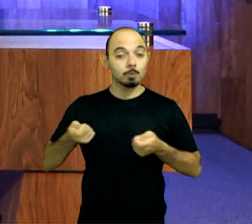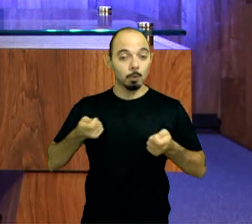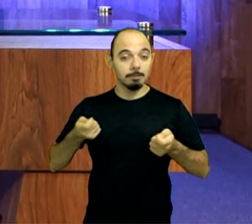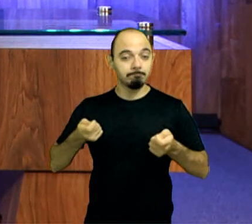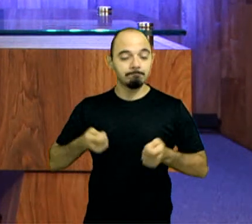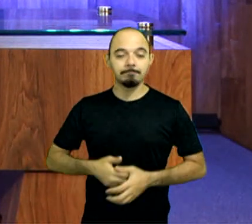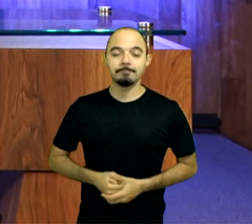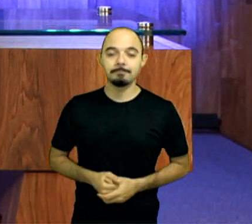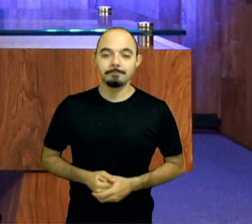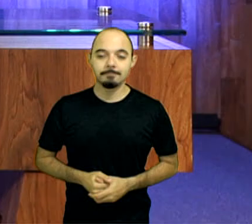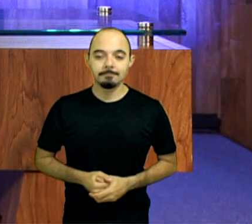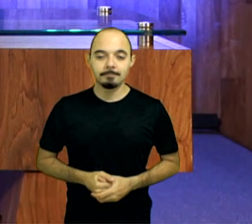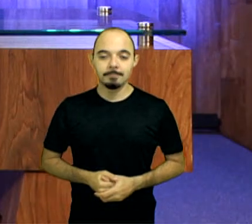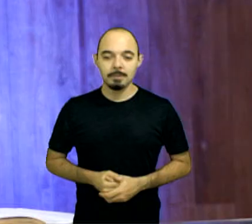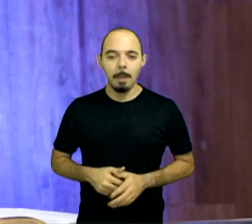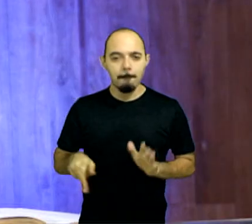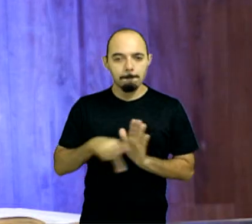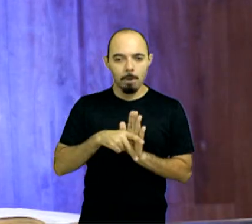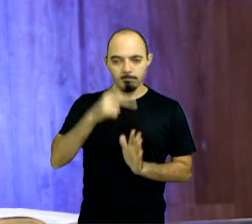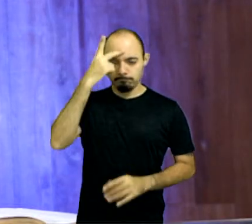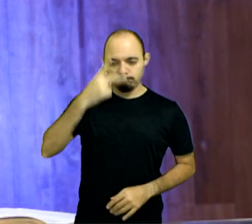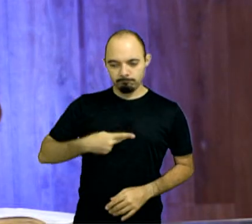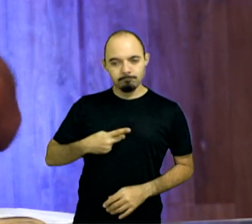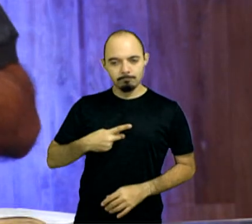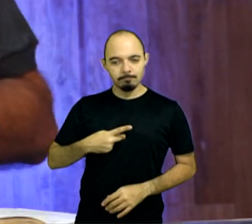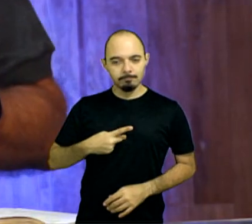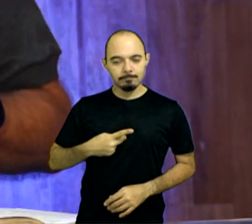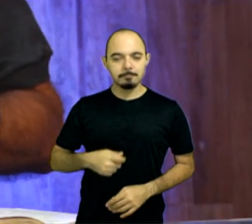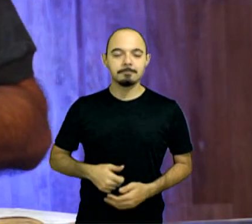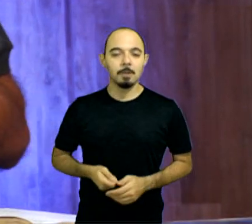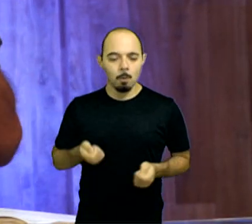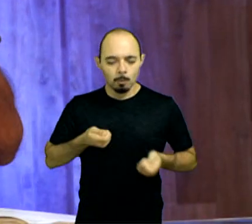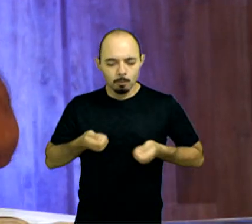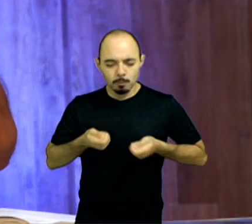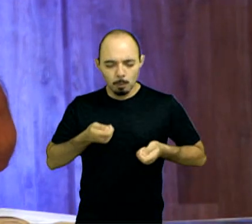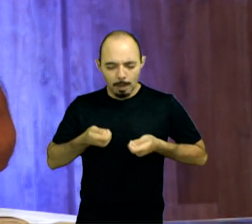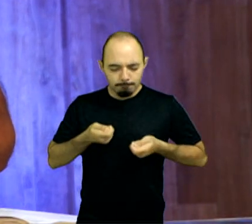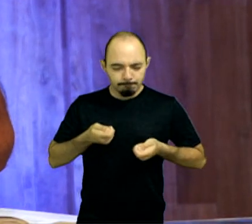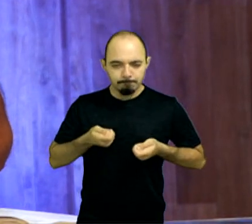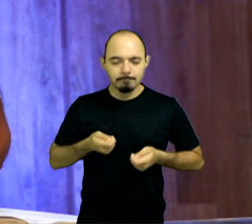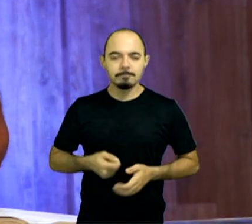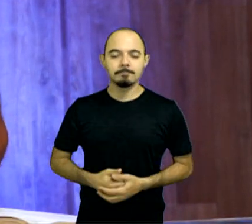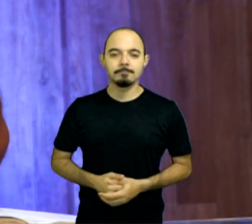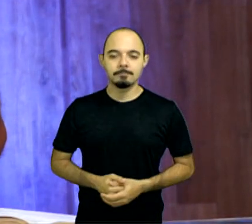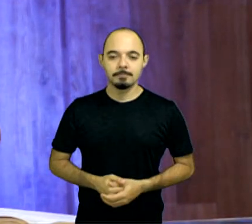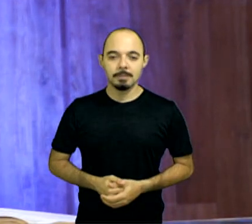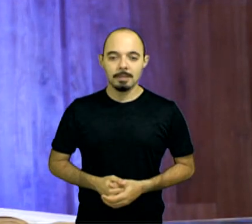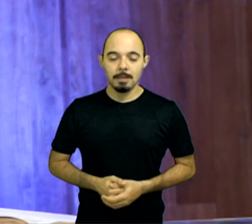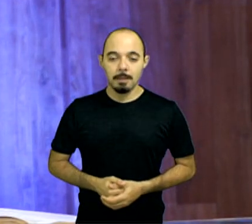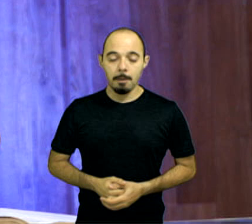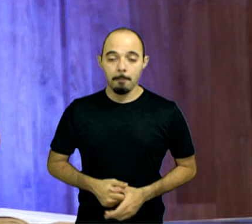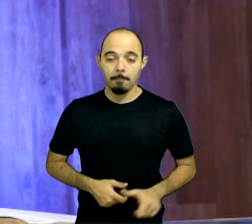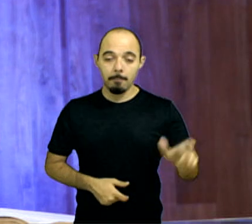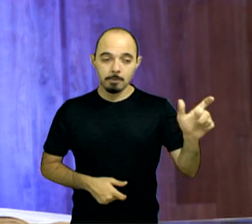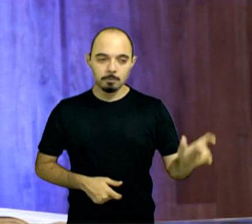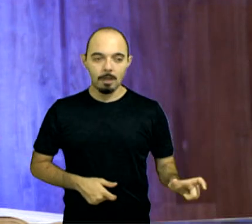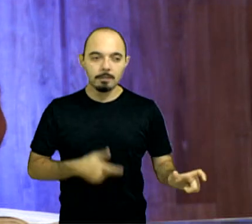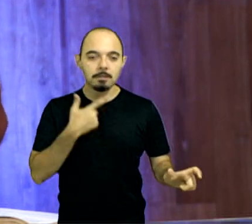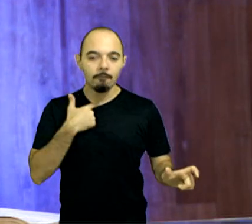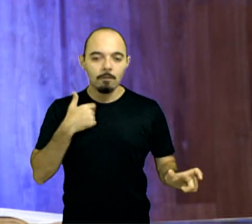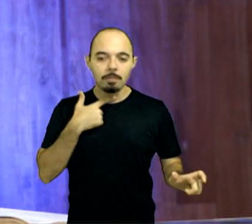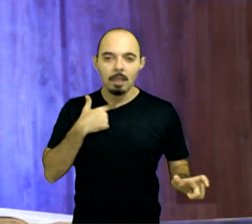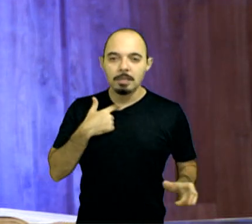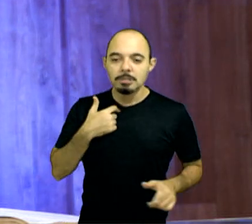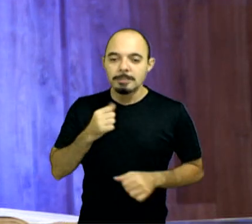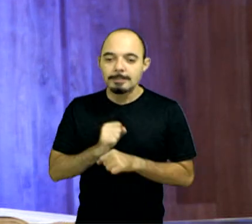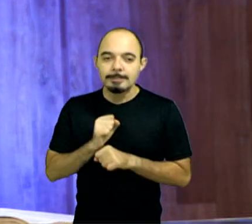algumas frases, né? O homem que é escravo de suas vontades